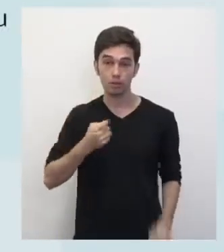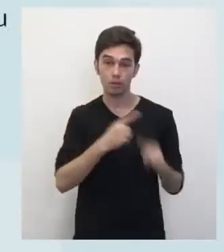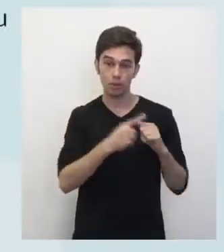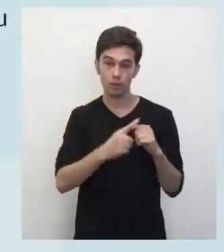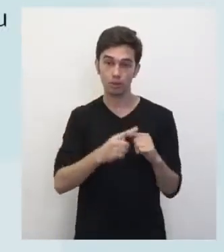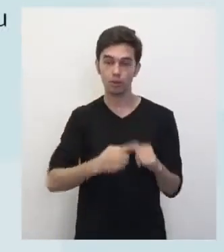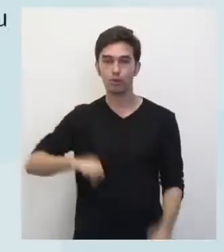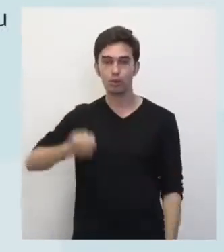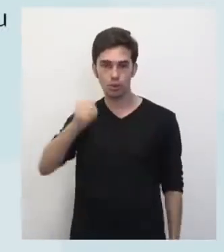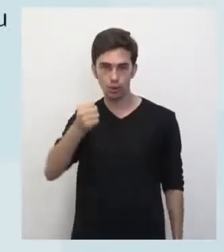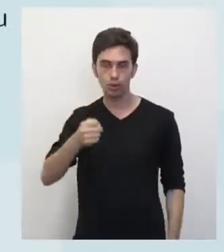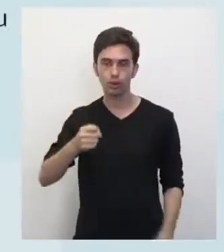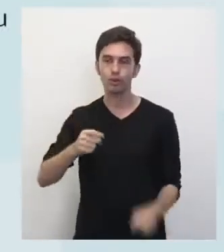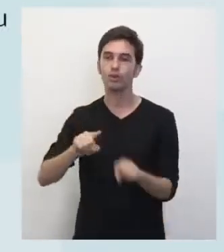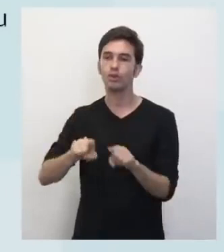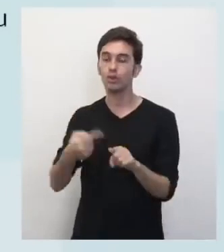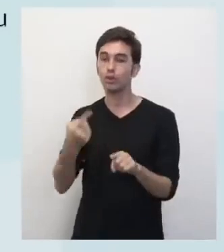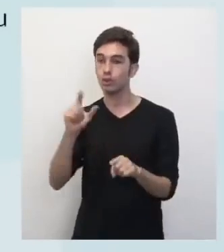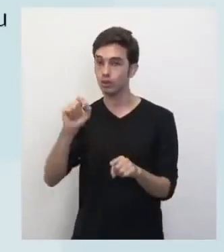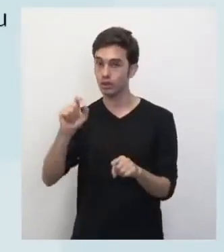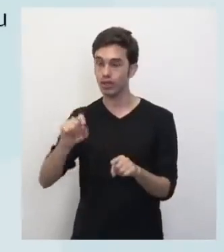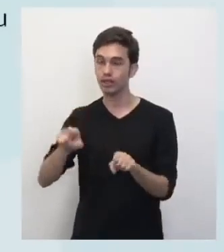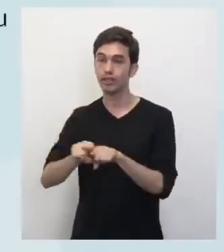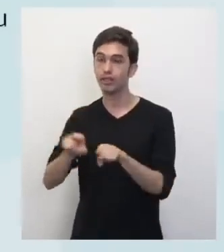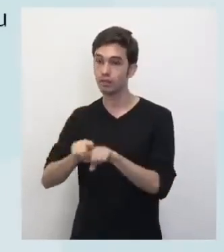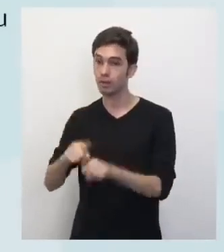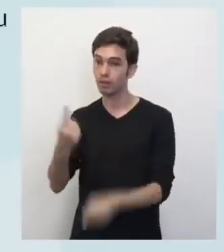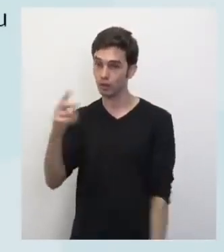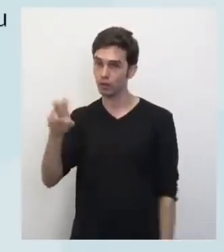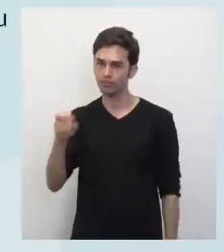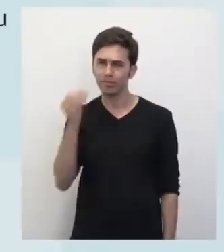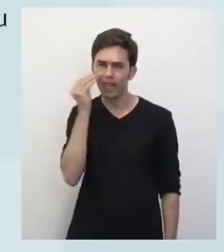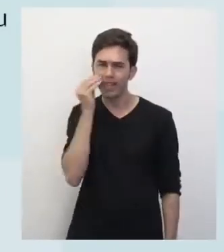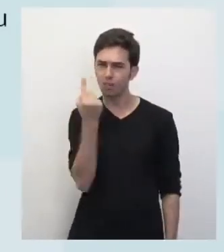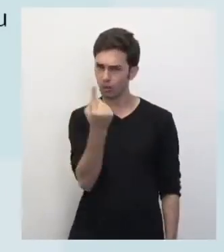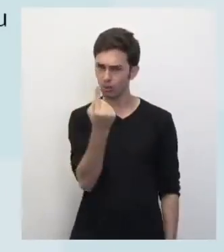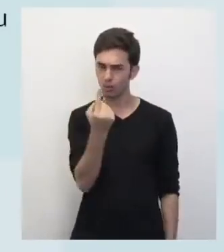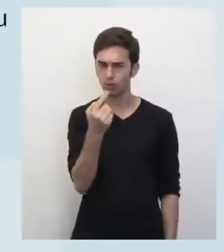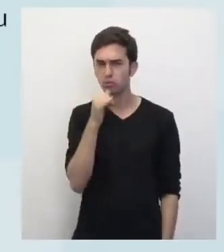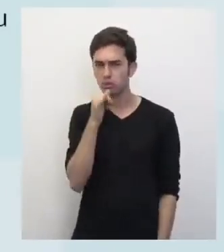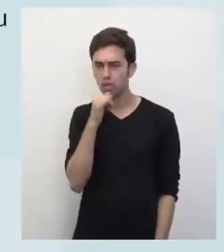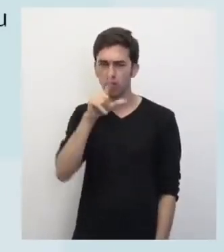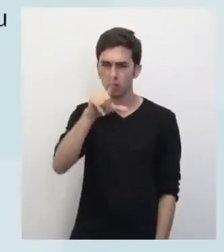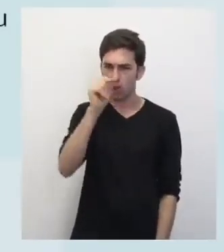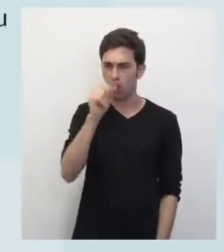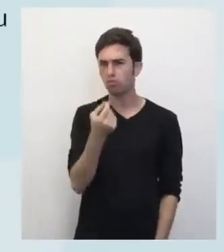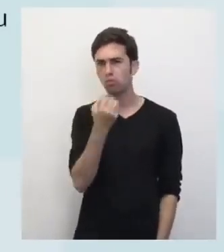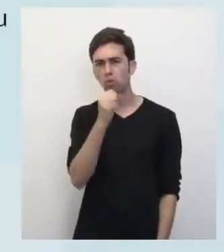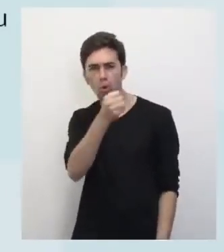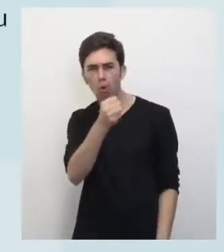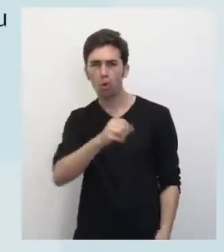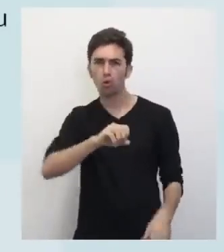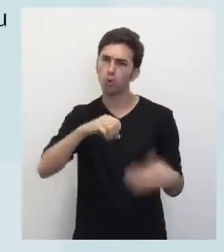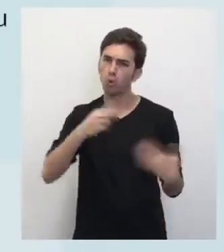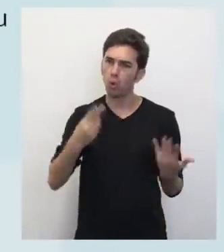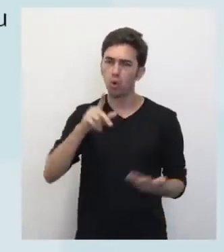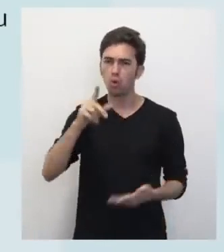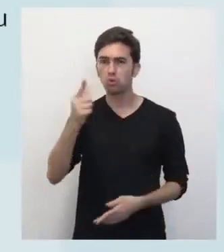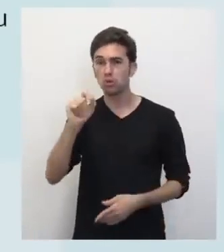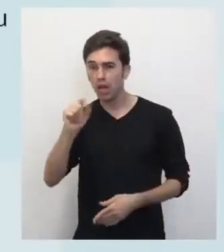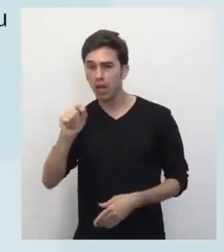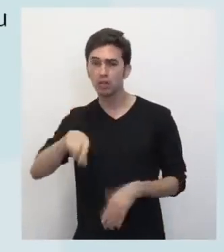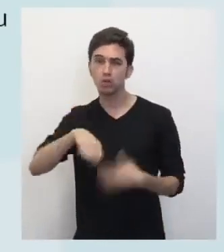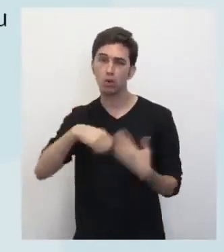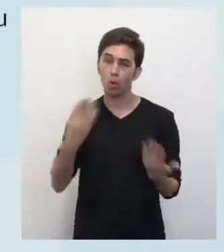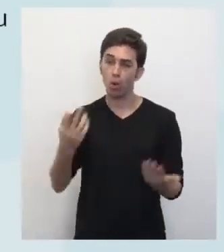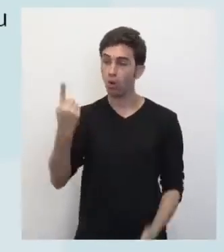do 10 e do 15. Então assim, tenta escrever pelo menos de um. Escolhe aí um número, 8, 10 ou 15, e aí já tem um